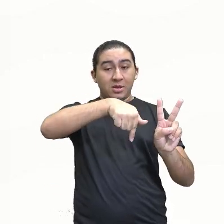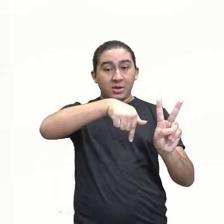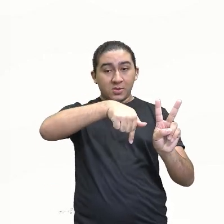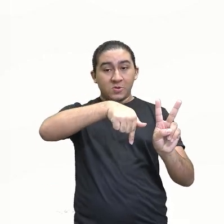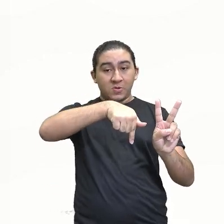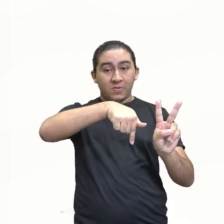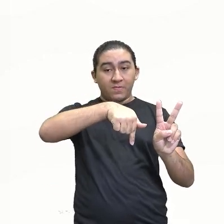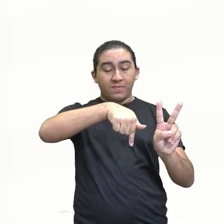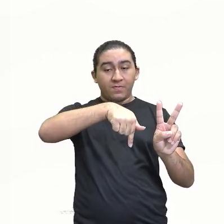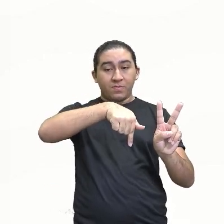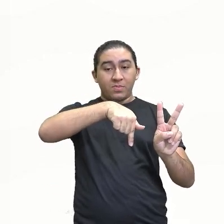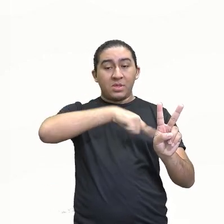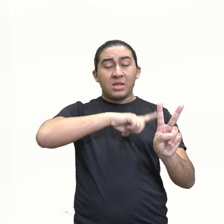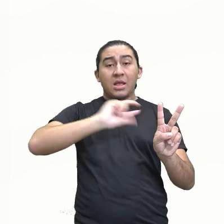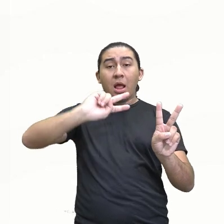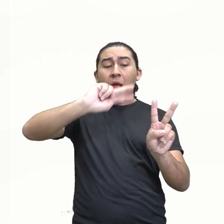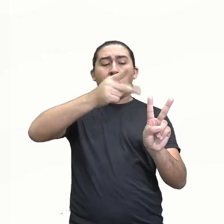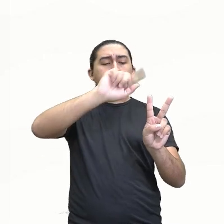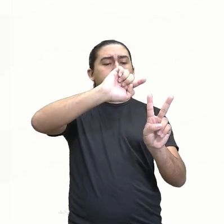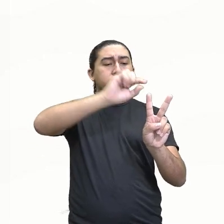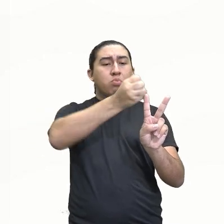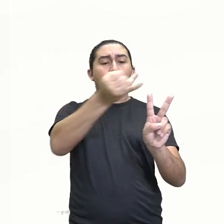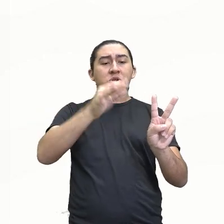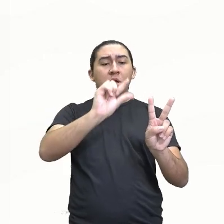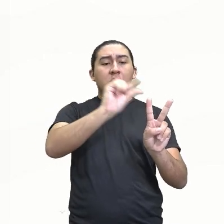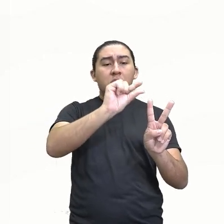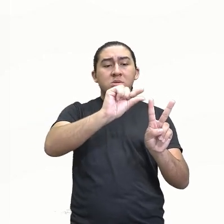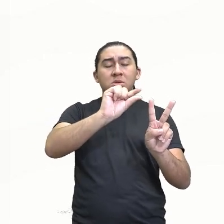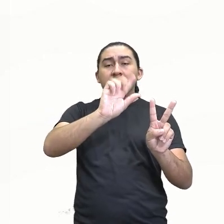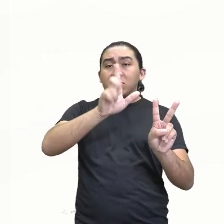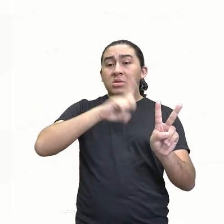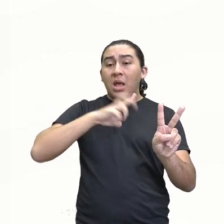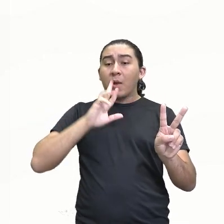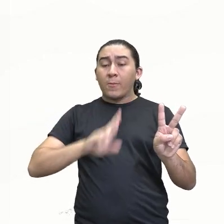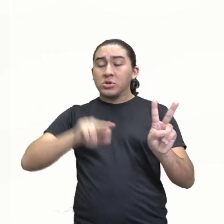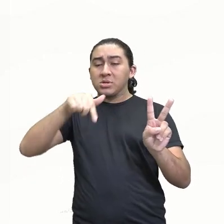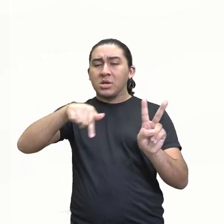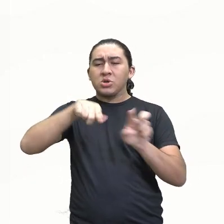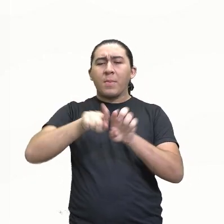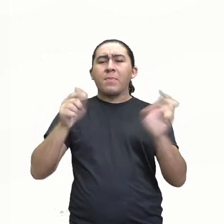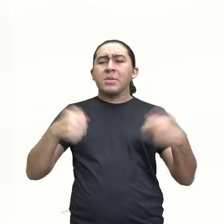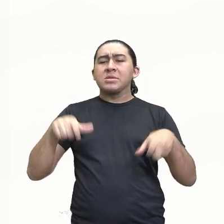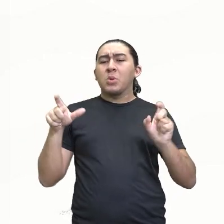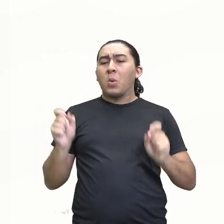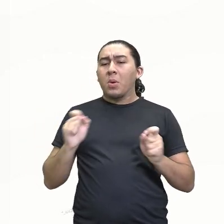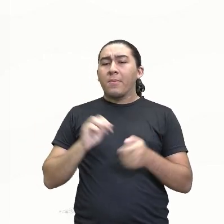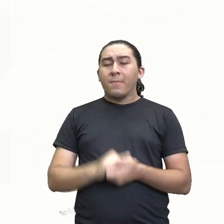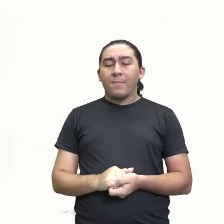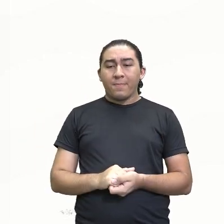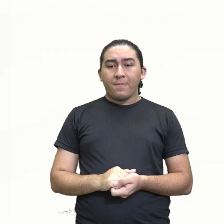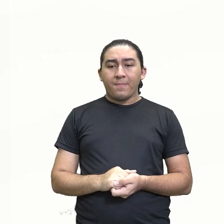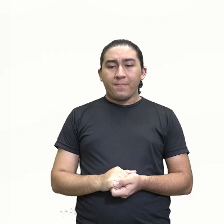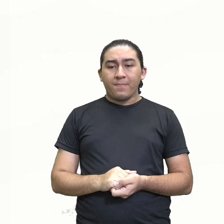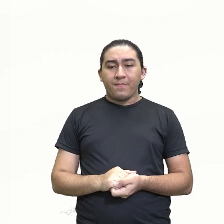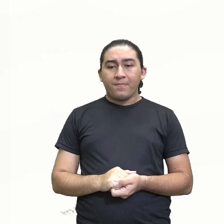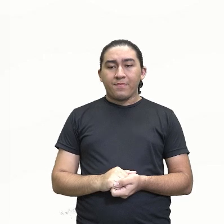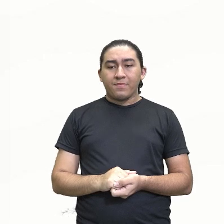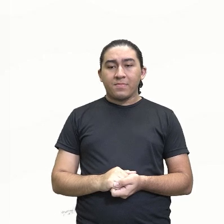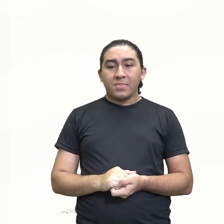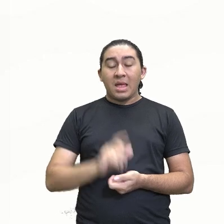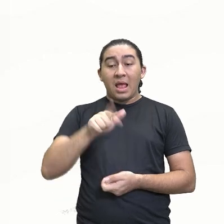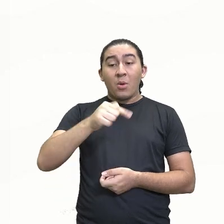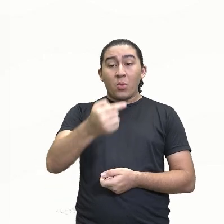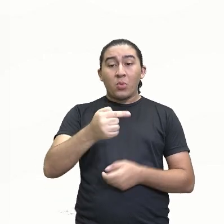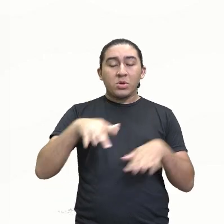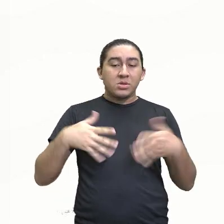a um certo expoente vai ser igual a 7. O que eu preciso aí, ó? O expoente é 1. O que aconteceu?